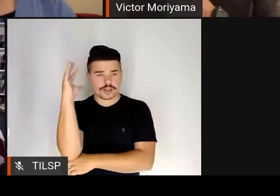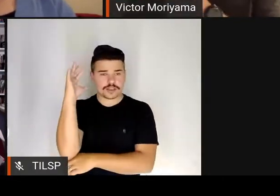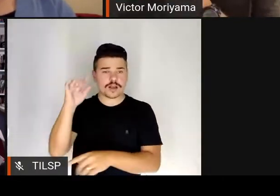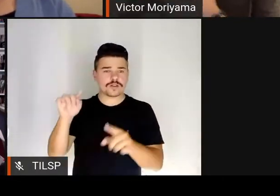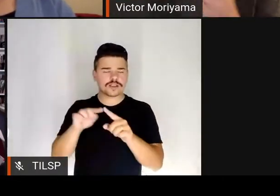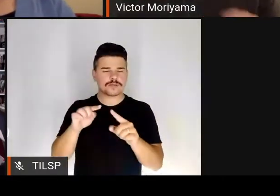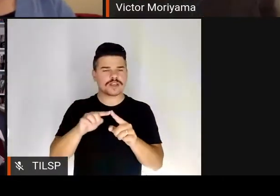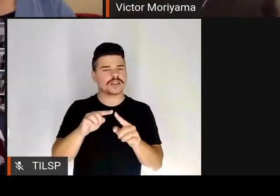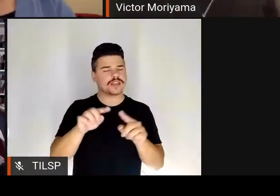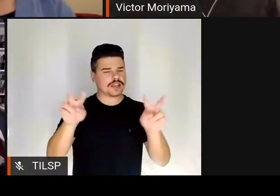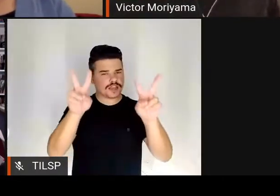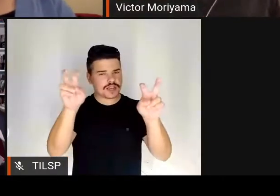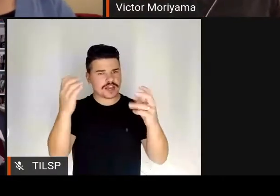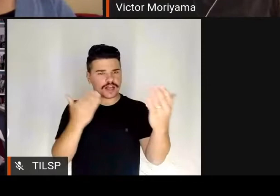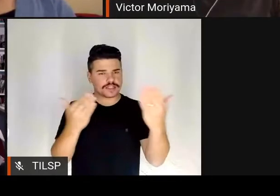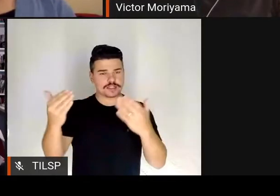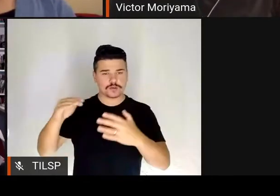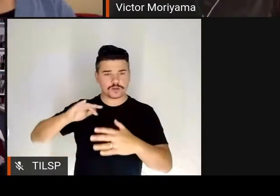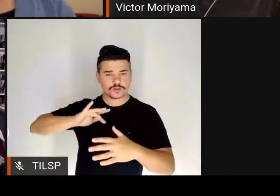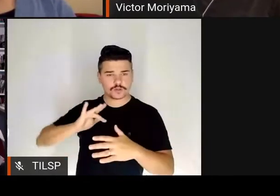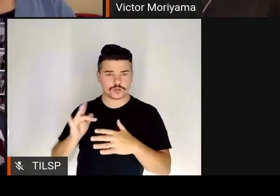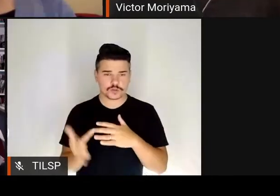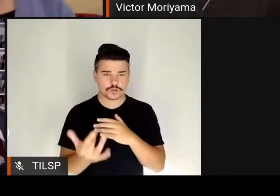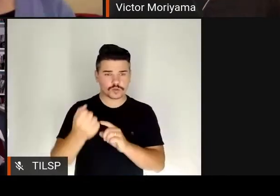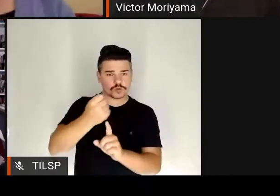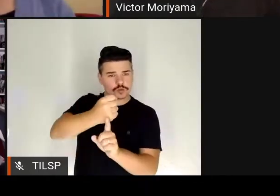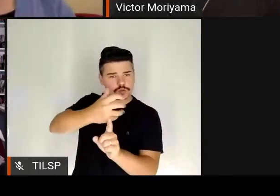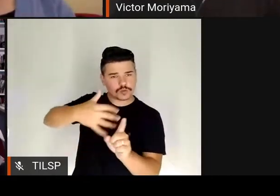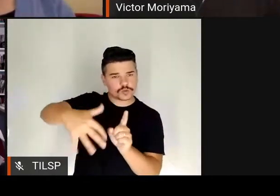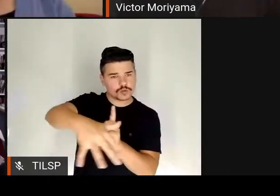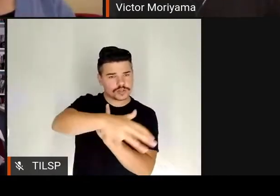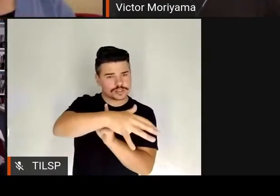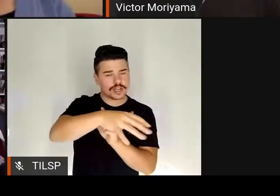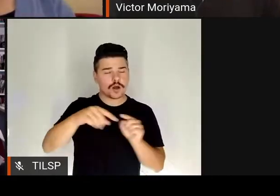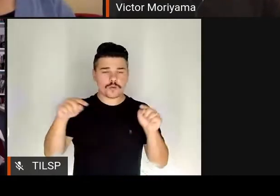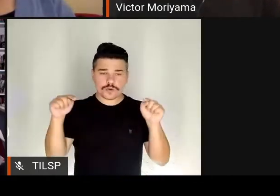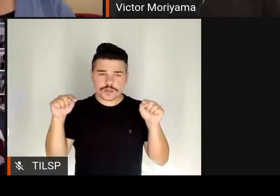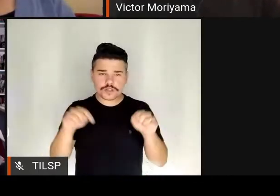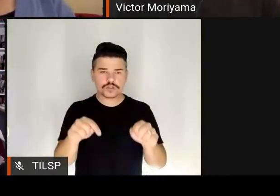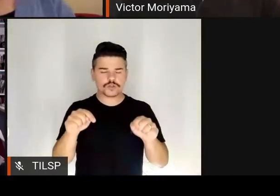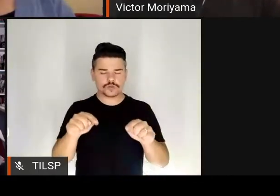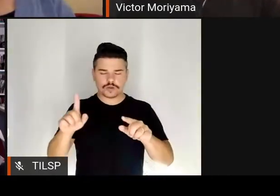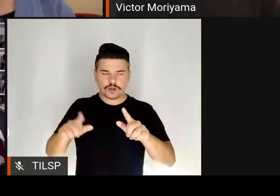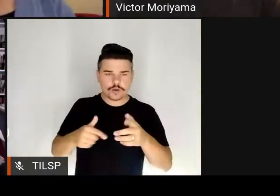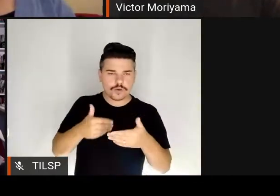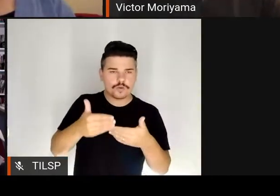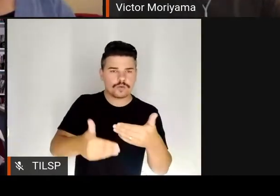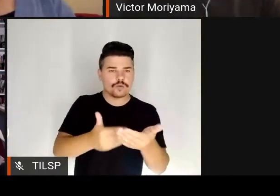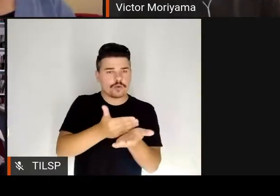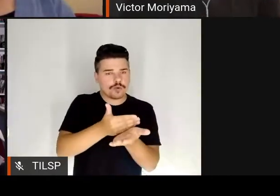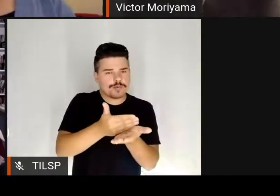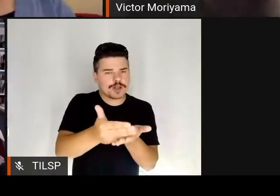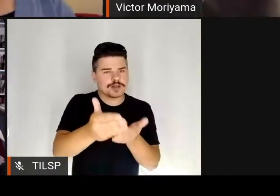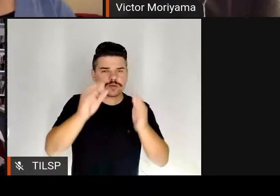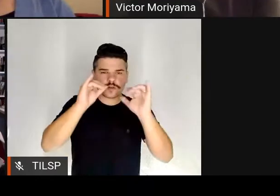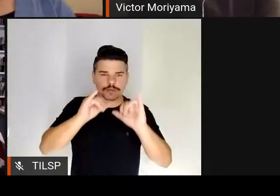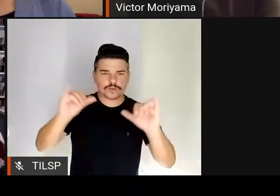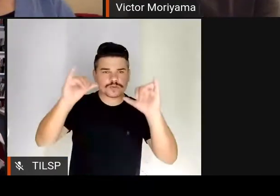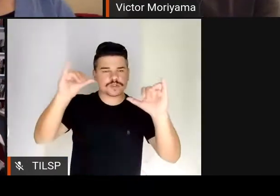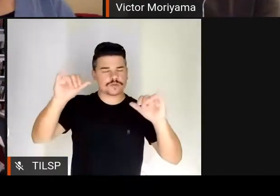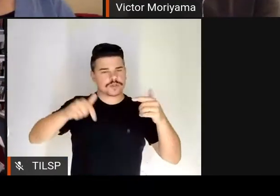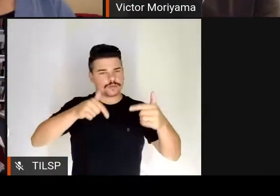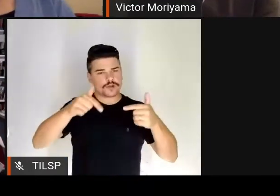sociais. E isto com uma produção de repercussão e amplitude também